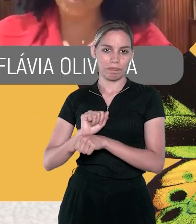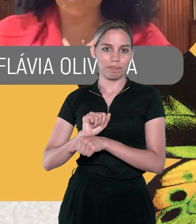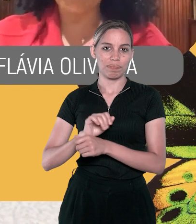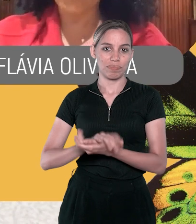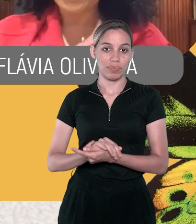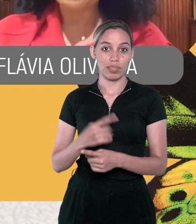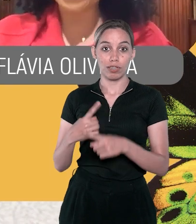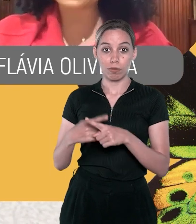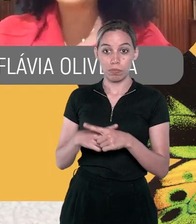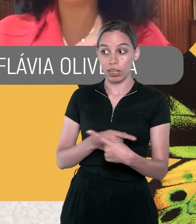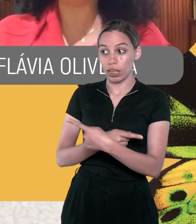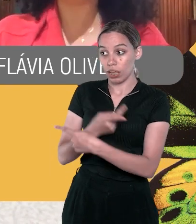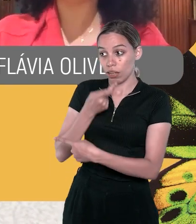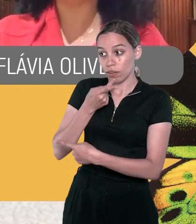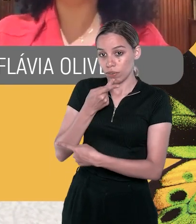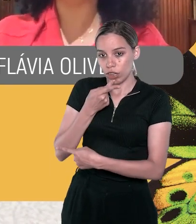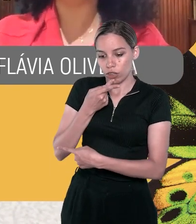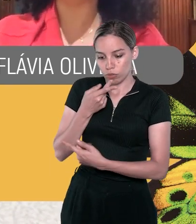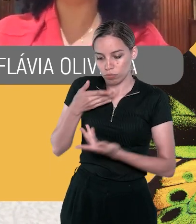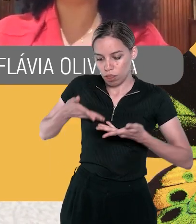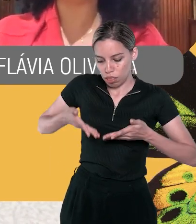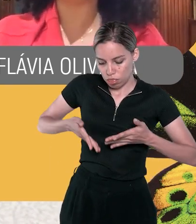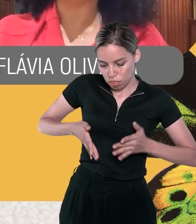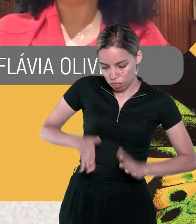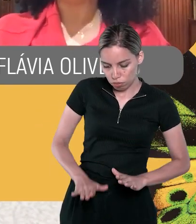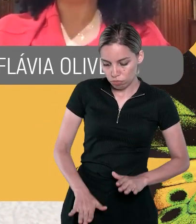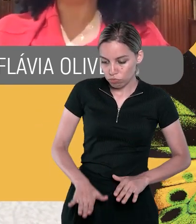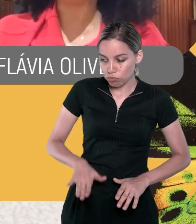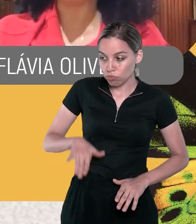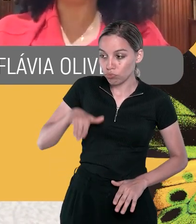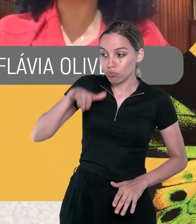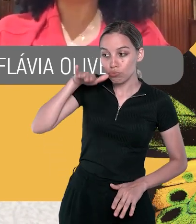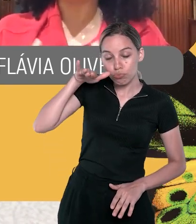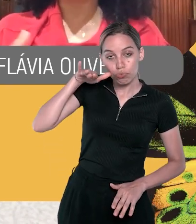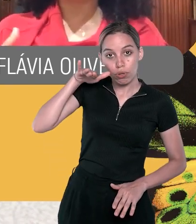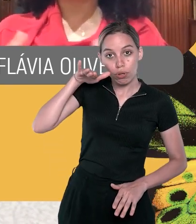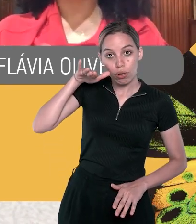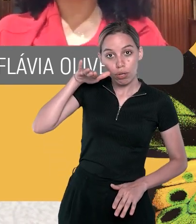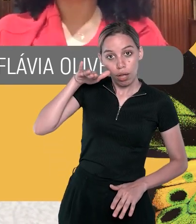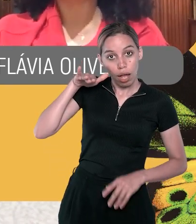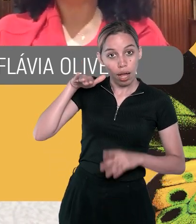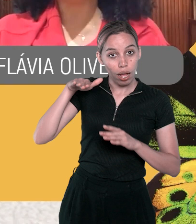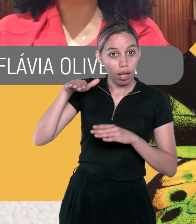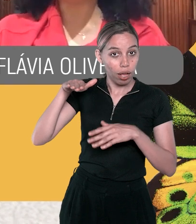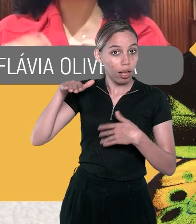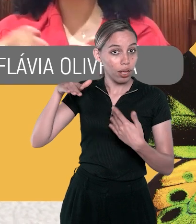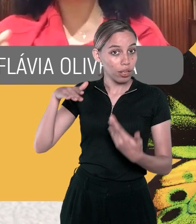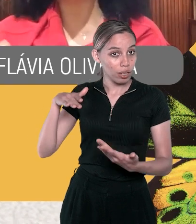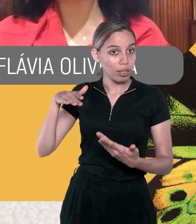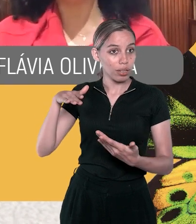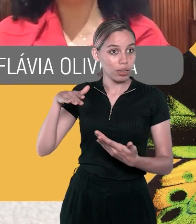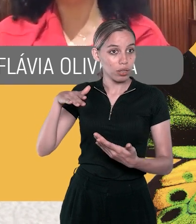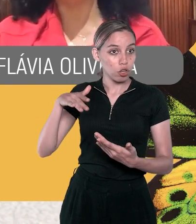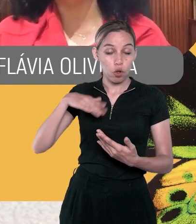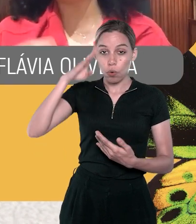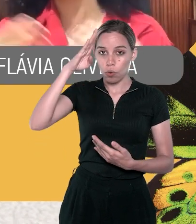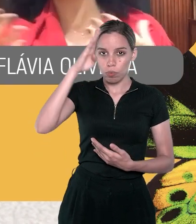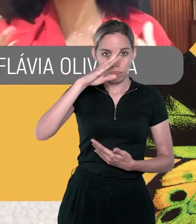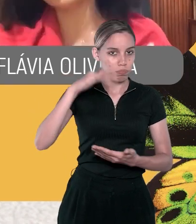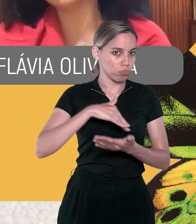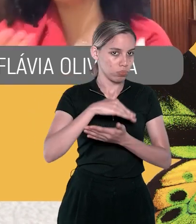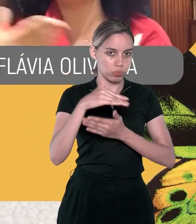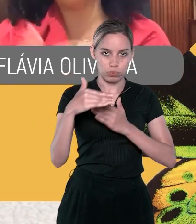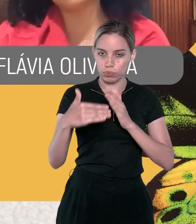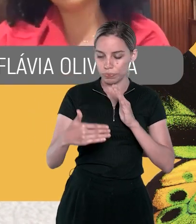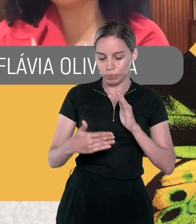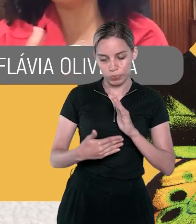da forma como nasceu e cresceu, e é um pouco o que o Brasil, né, e